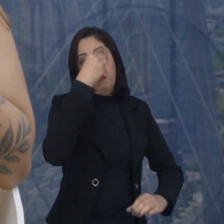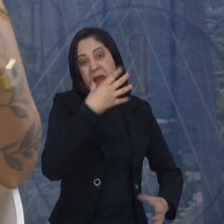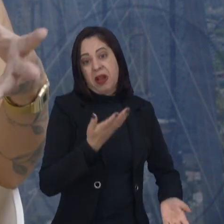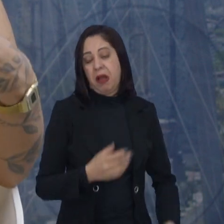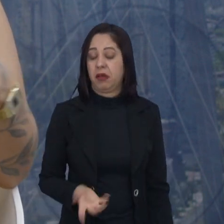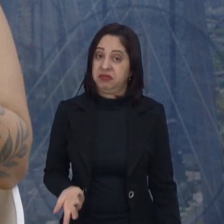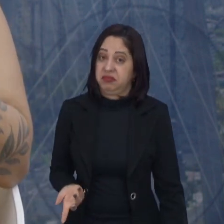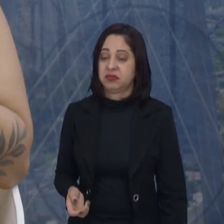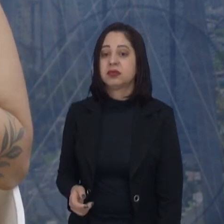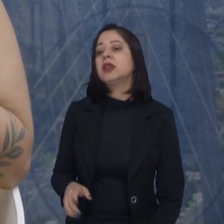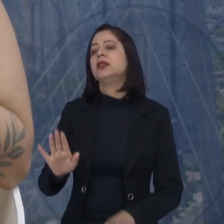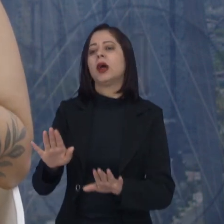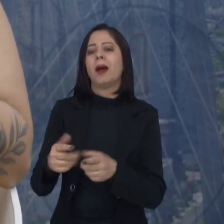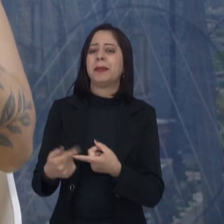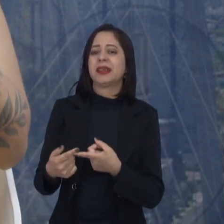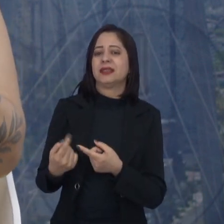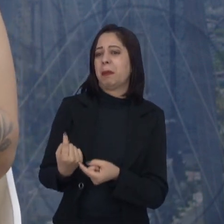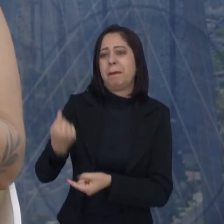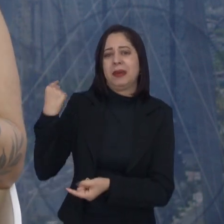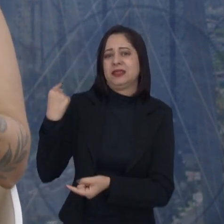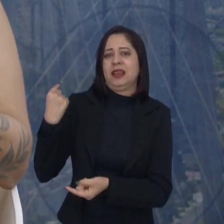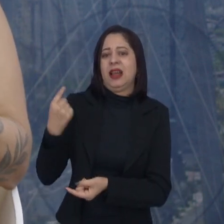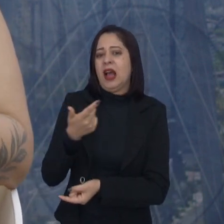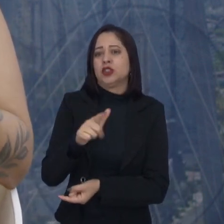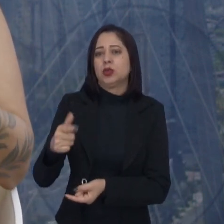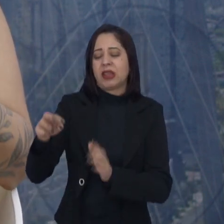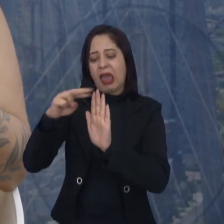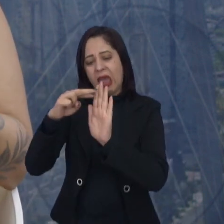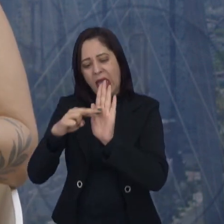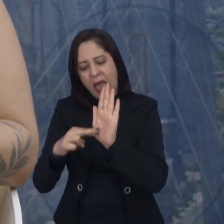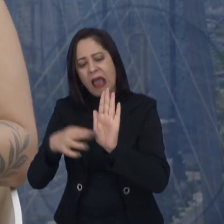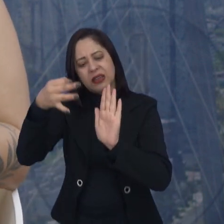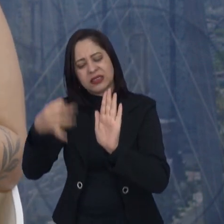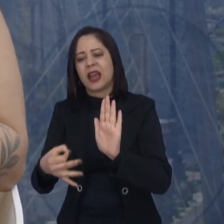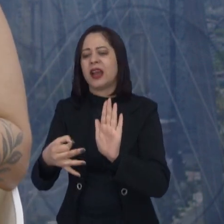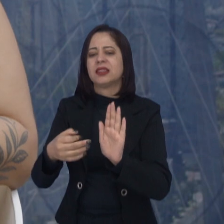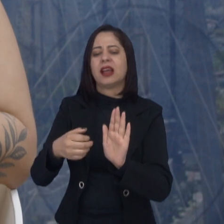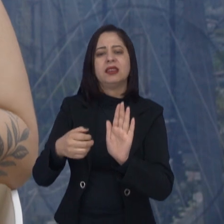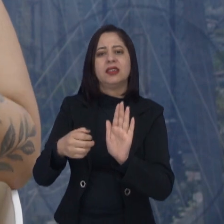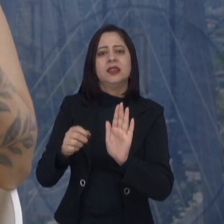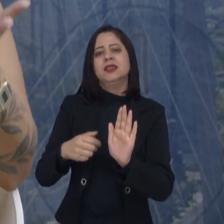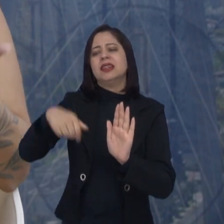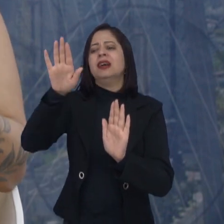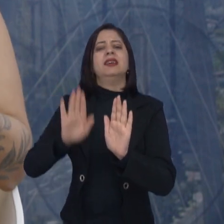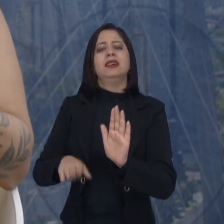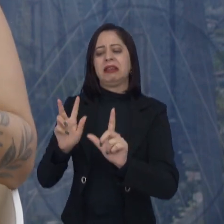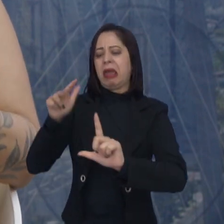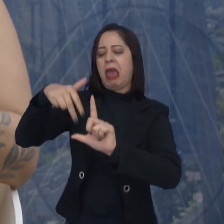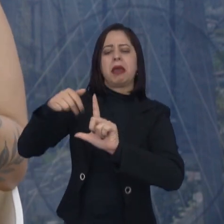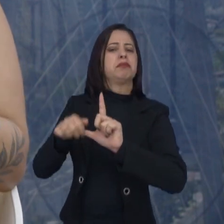uma descrição, a gente não tinha ali explicando o que era, o que não era, o que podia ou não ser feito. Então, todo mundo era